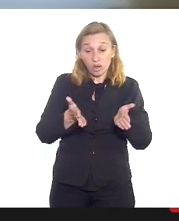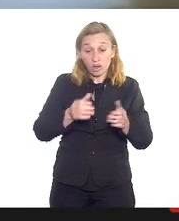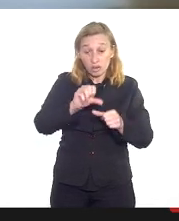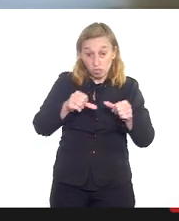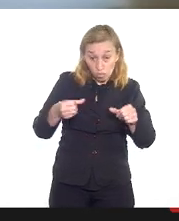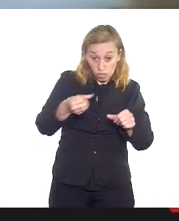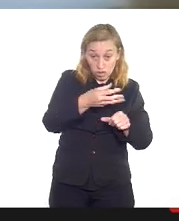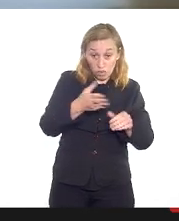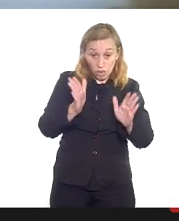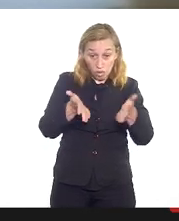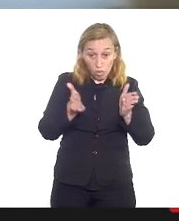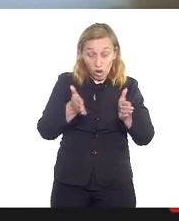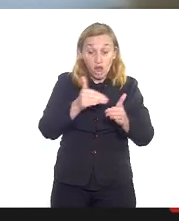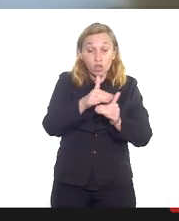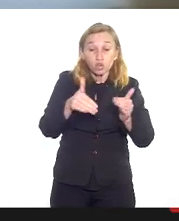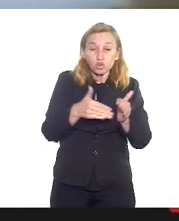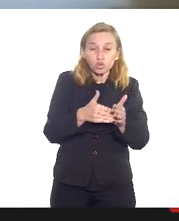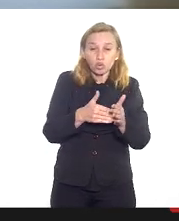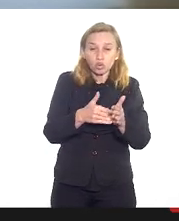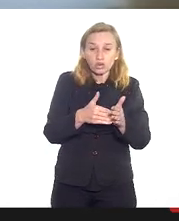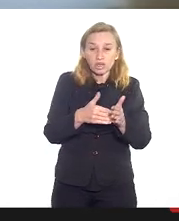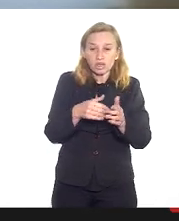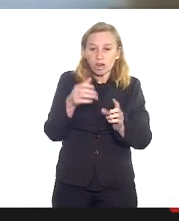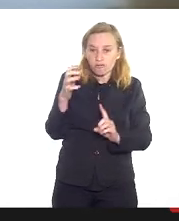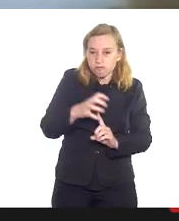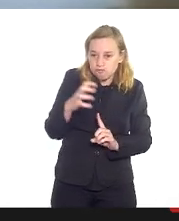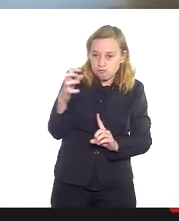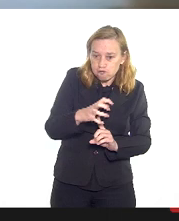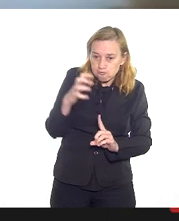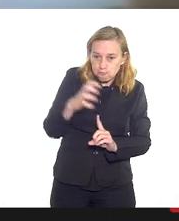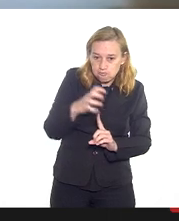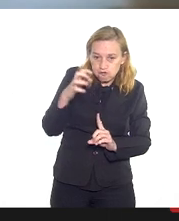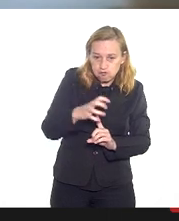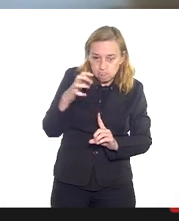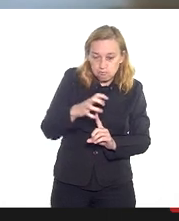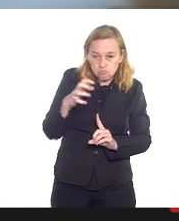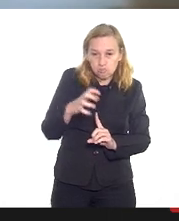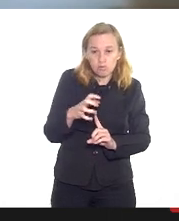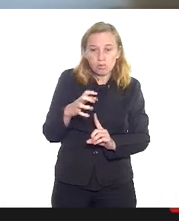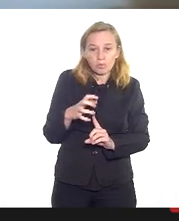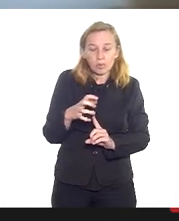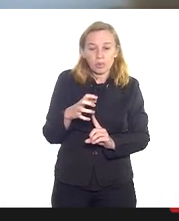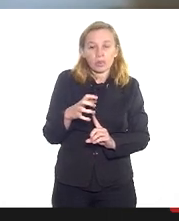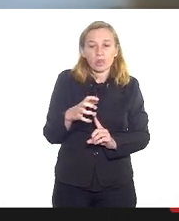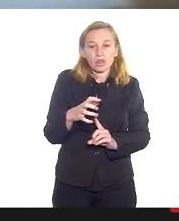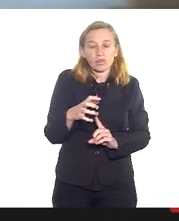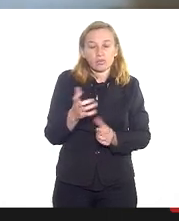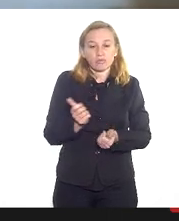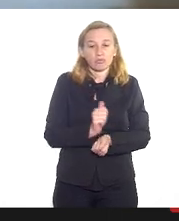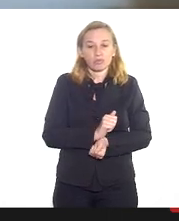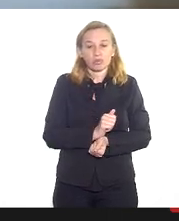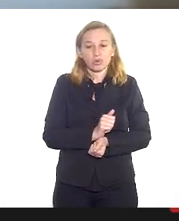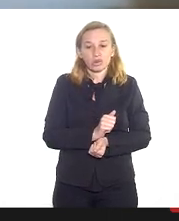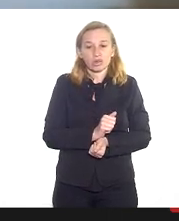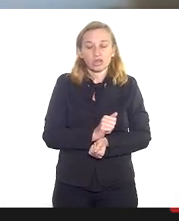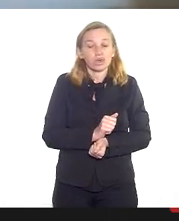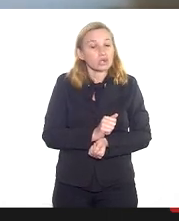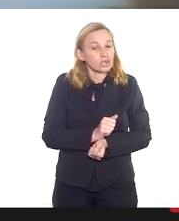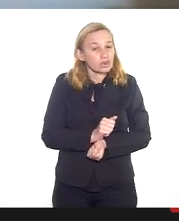inovação, com toda a pressão e que cai em cima, principalmente, do